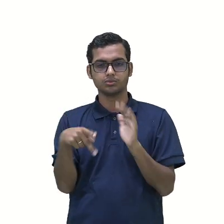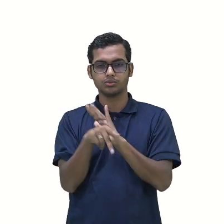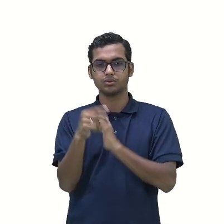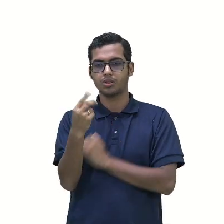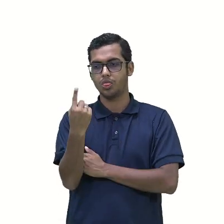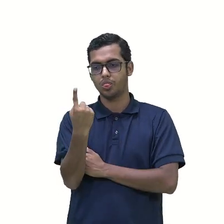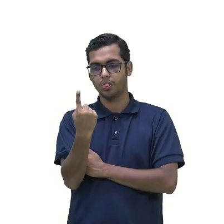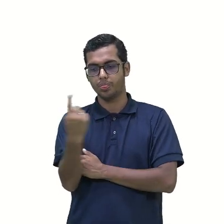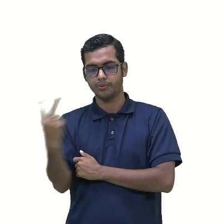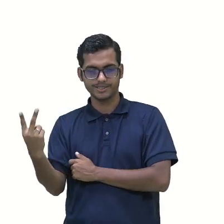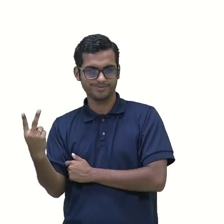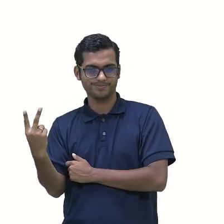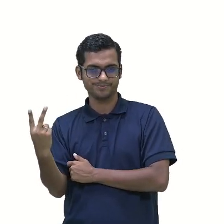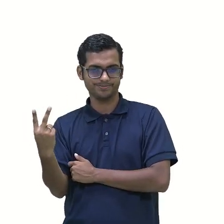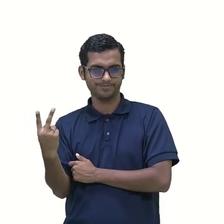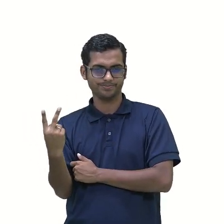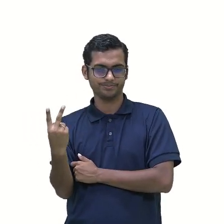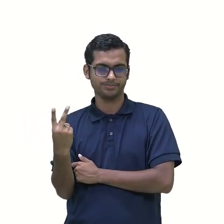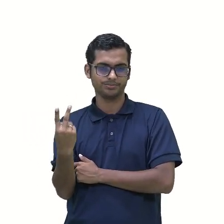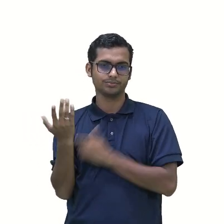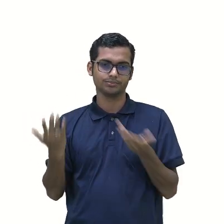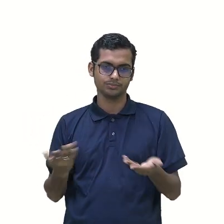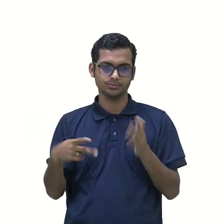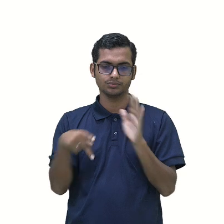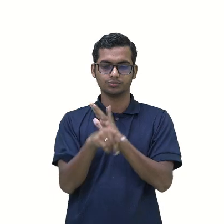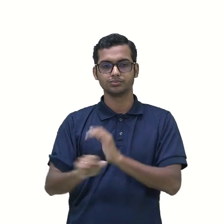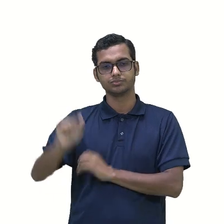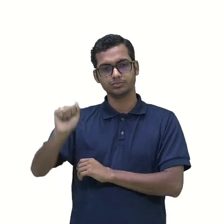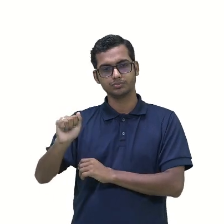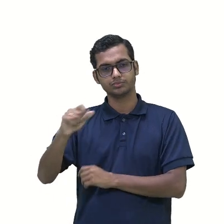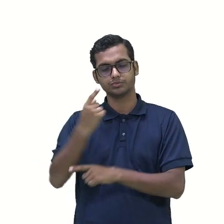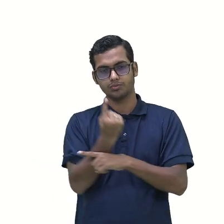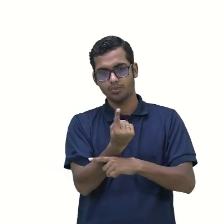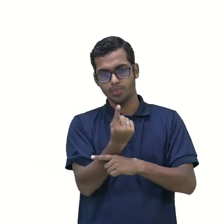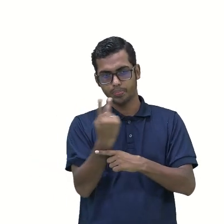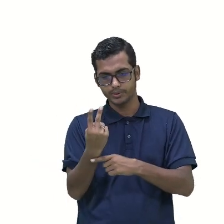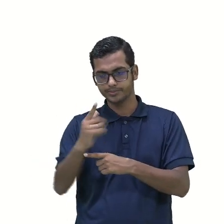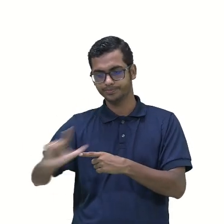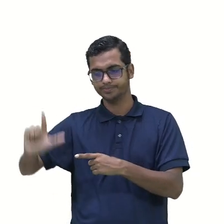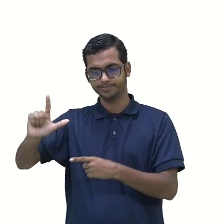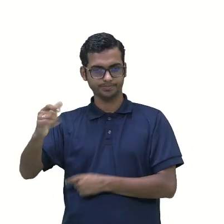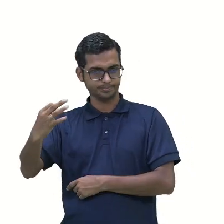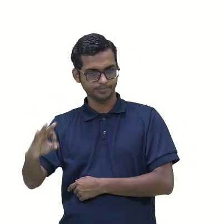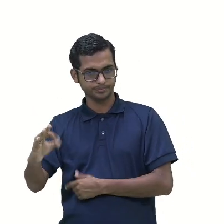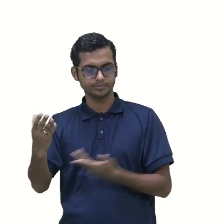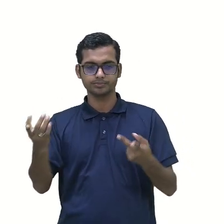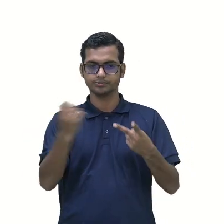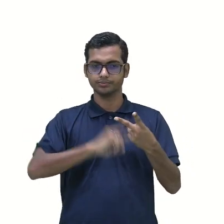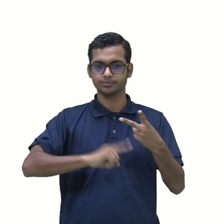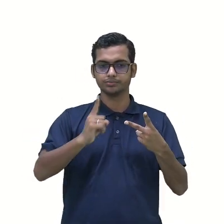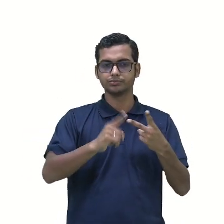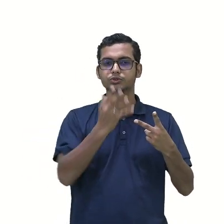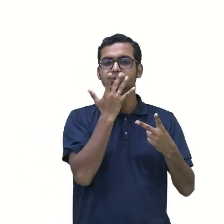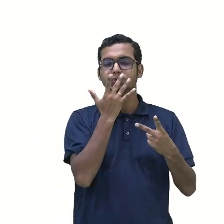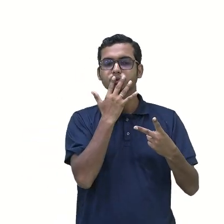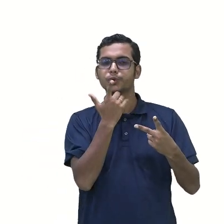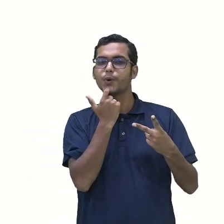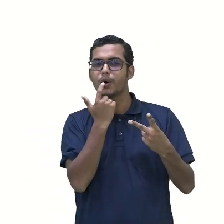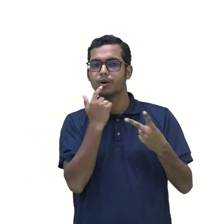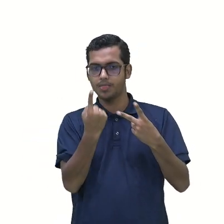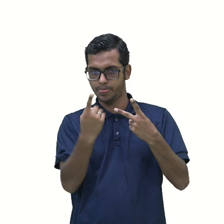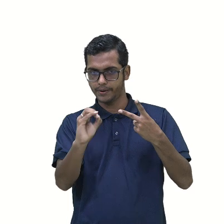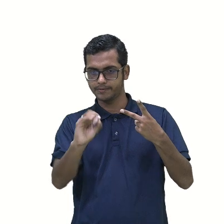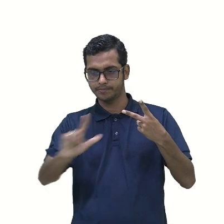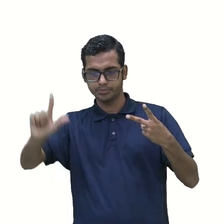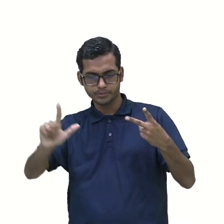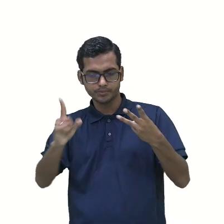em cima, ó, 12. Aqui está proporcional a 30 litros. Beleza? E para a cor verde,